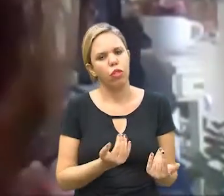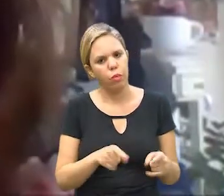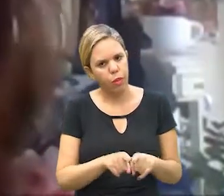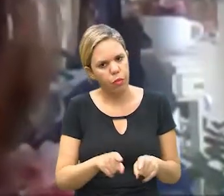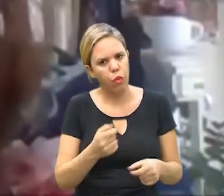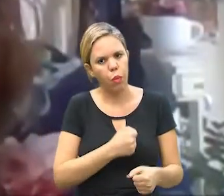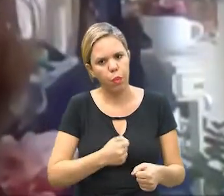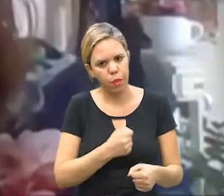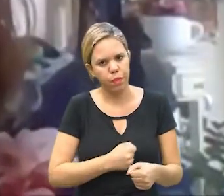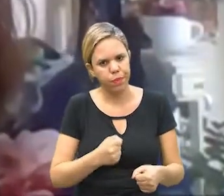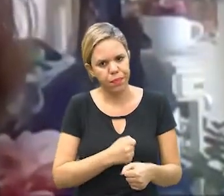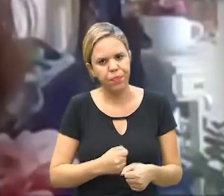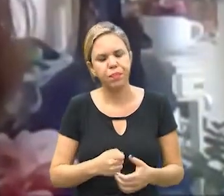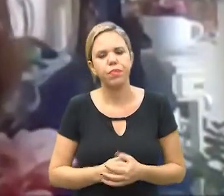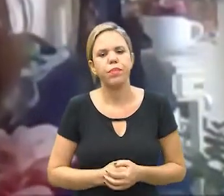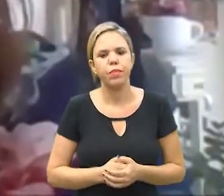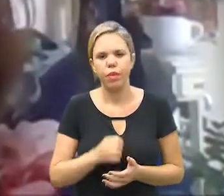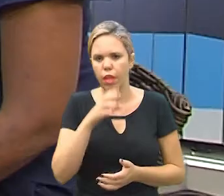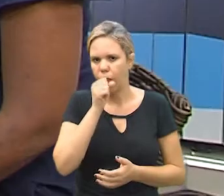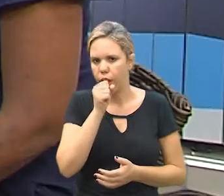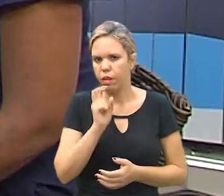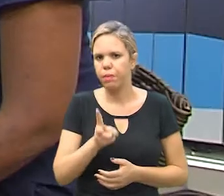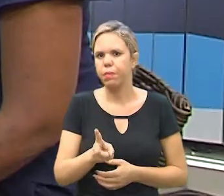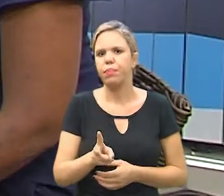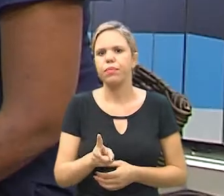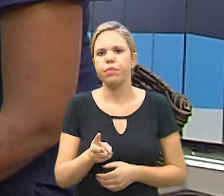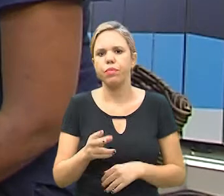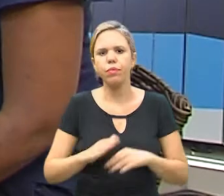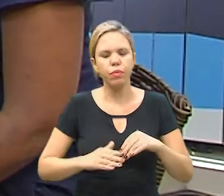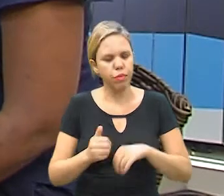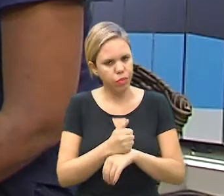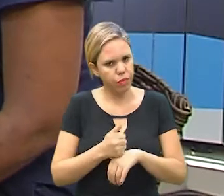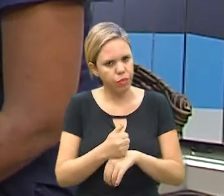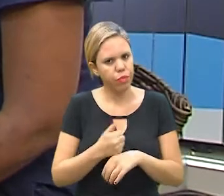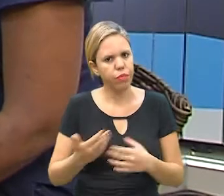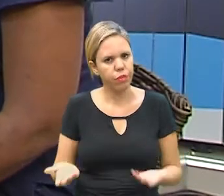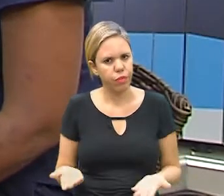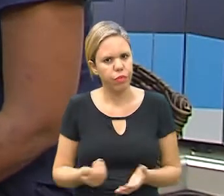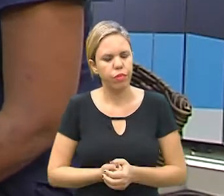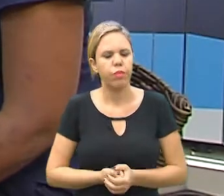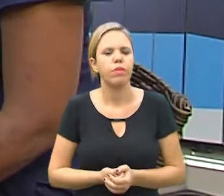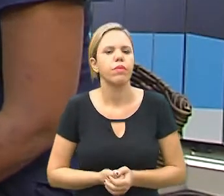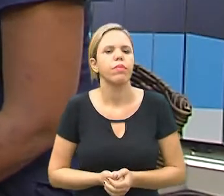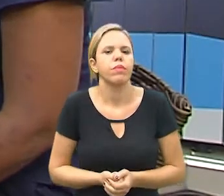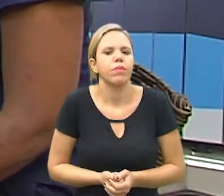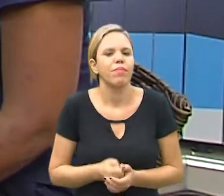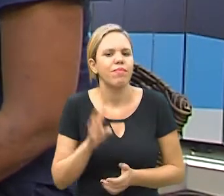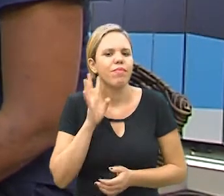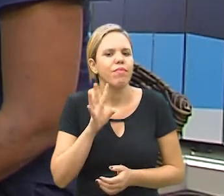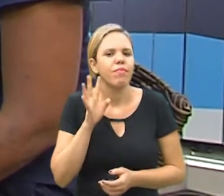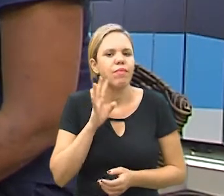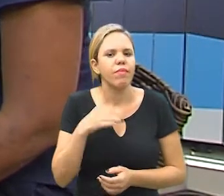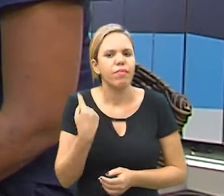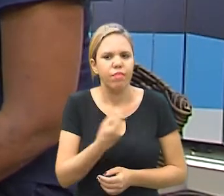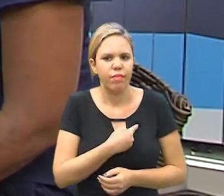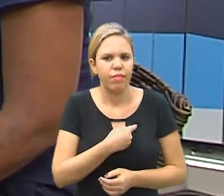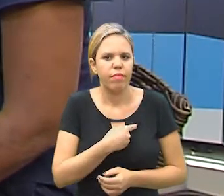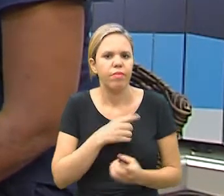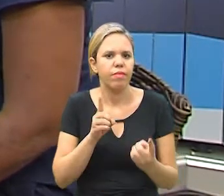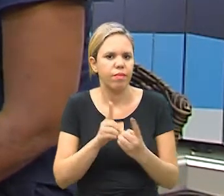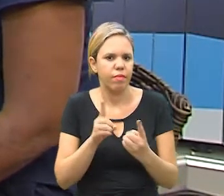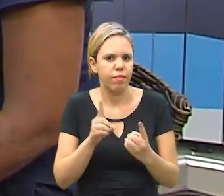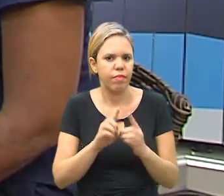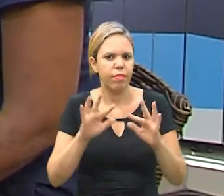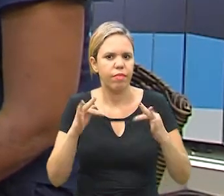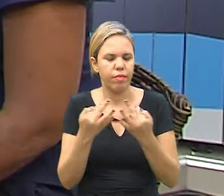gastronomia. É aos sábados, é uma profissionalização. Então, é bem bacana porque nós atendemos